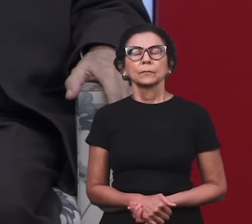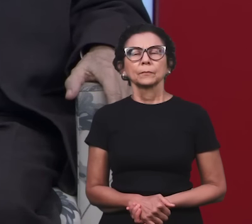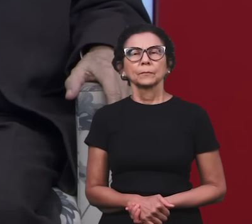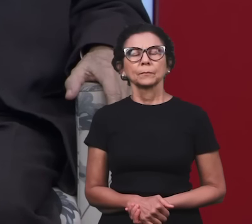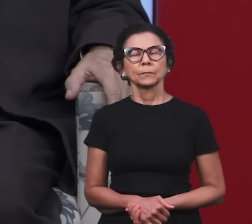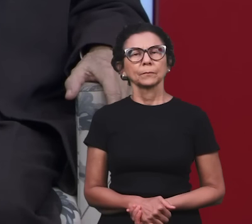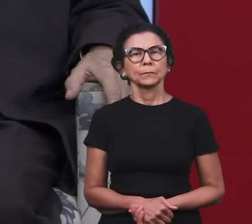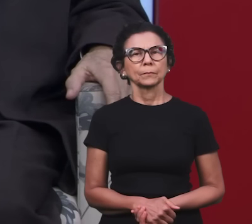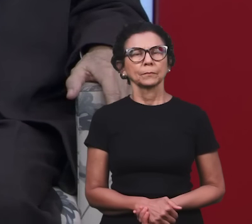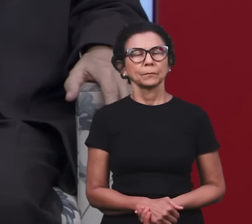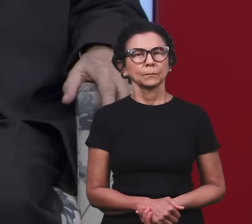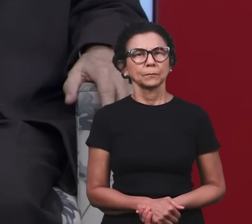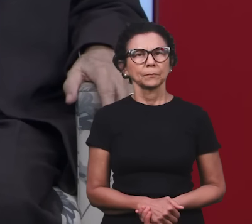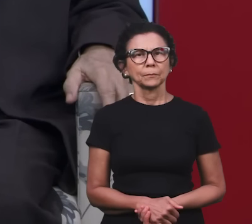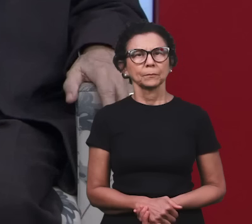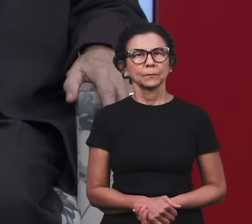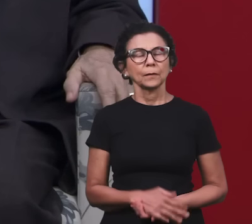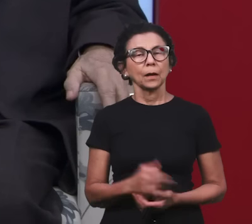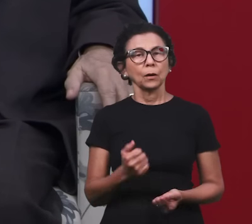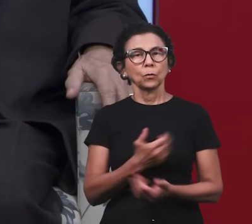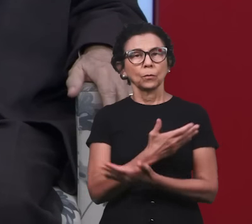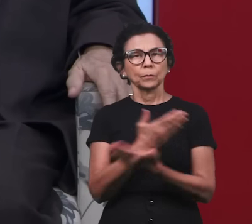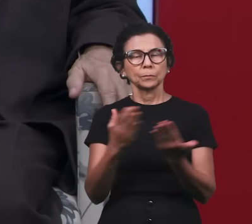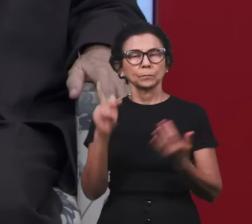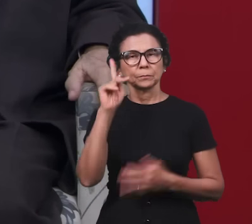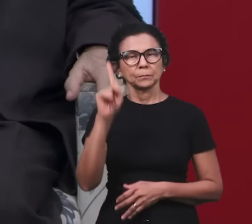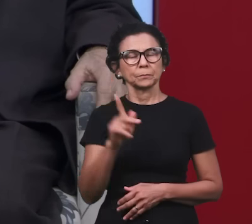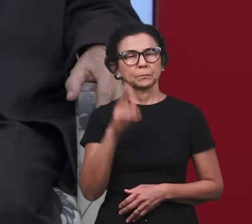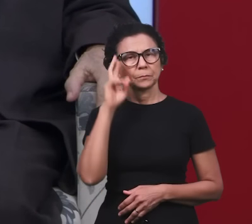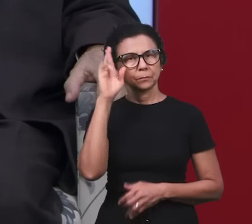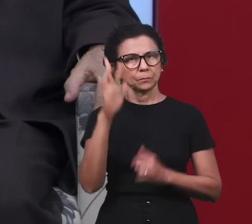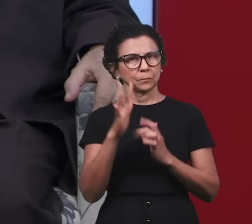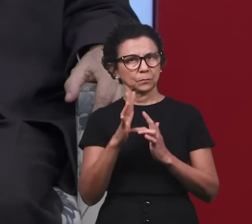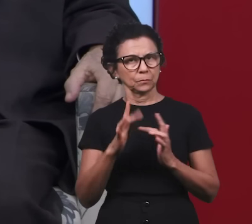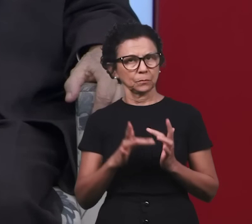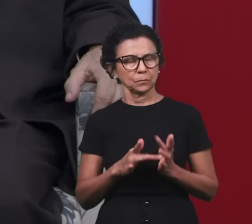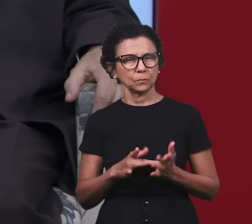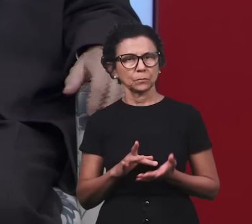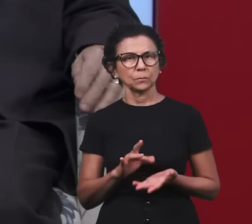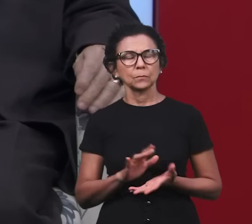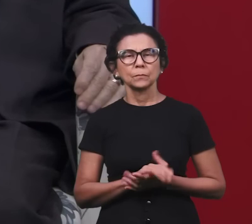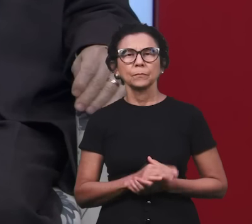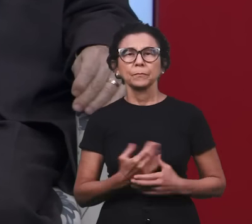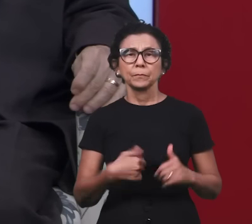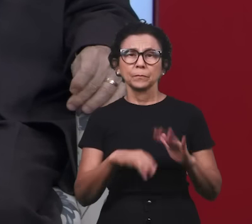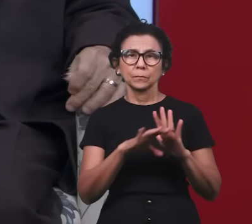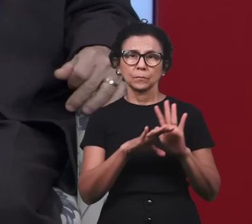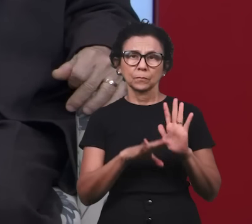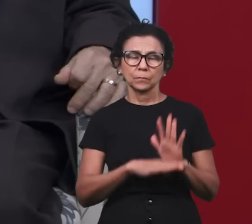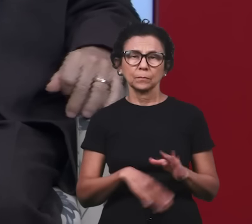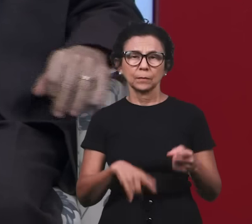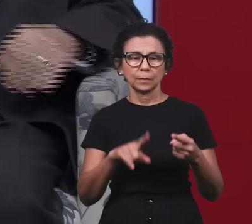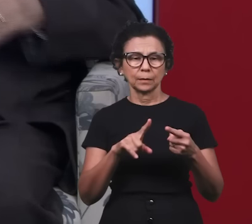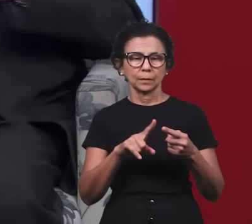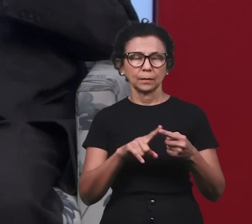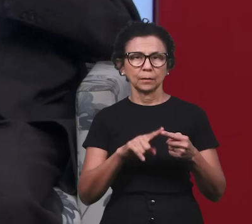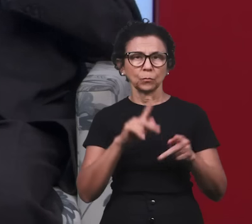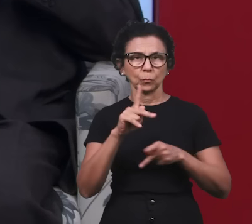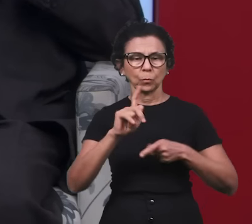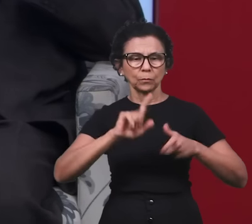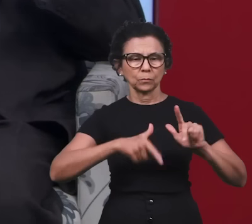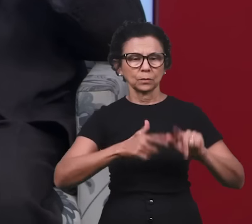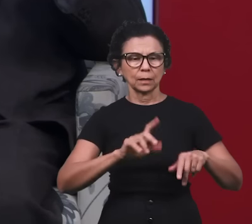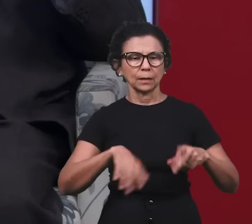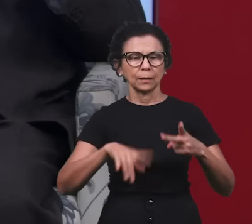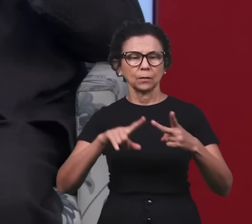Nós saudamos a todos com a paz do Senhor Jesus. Estamos no programa Israel e a Igreja e nós falamos